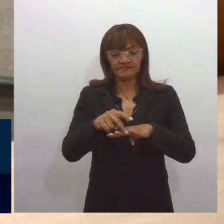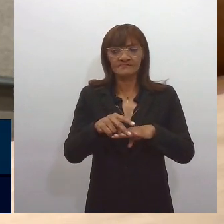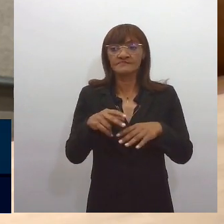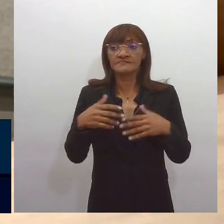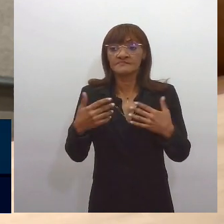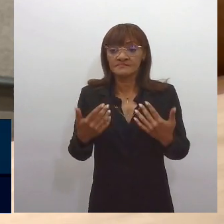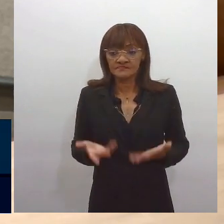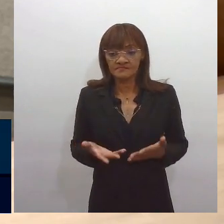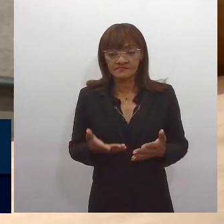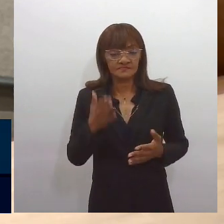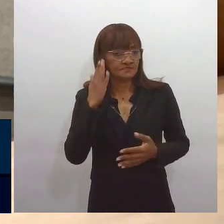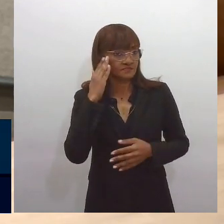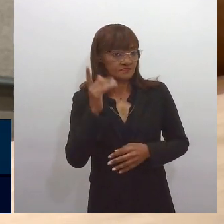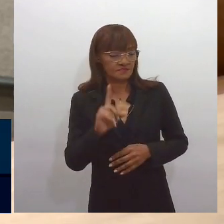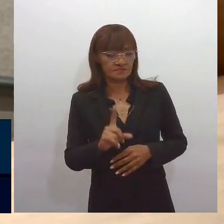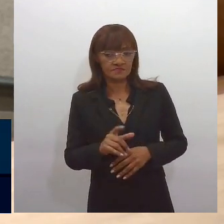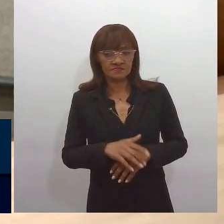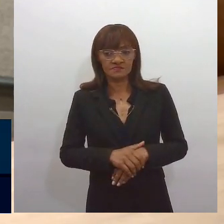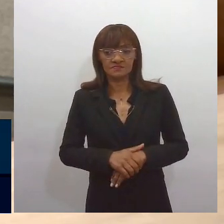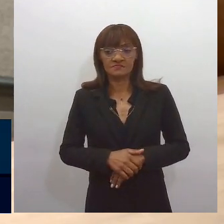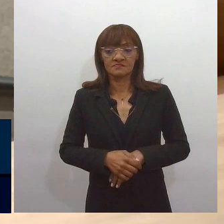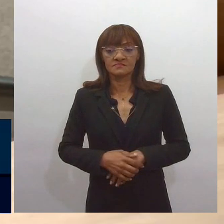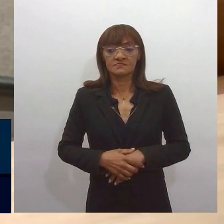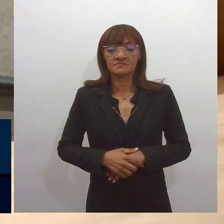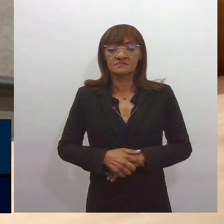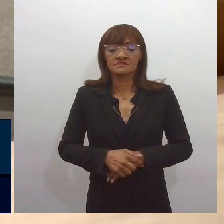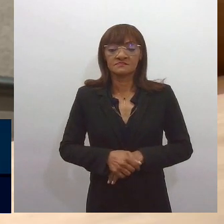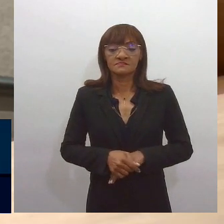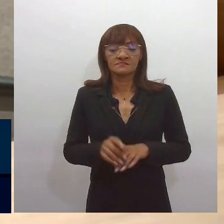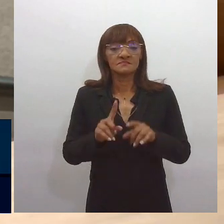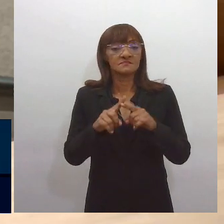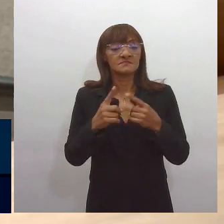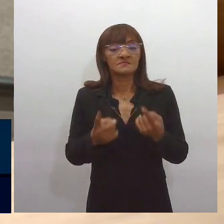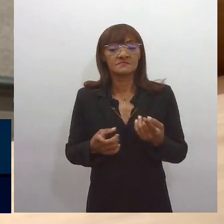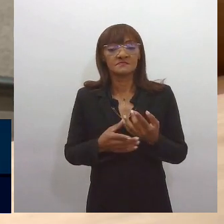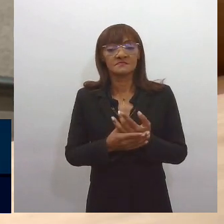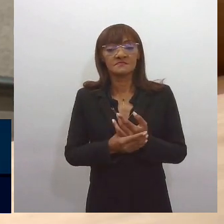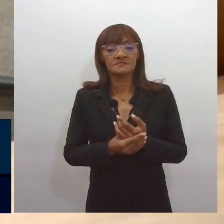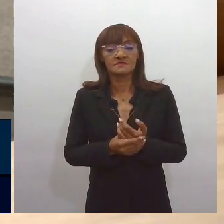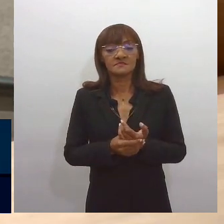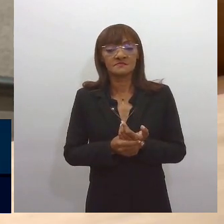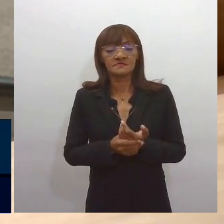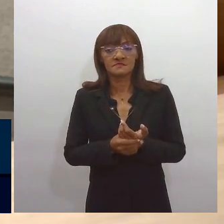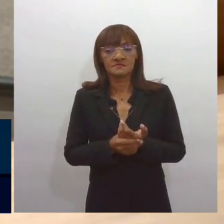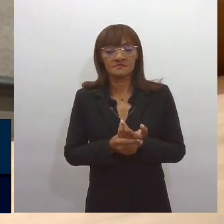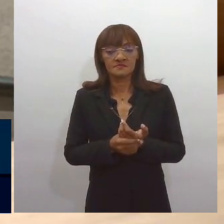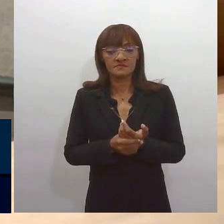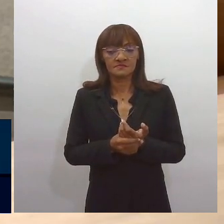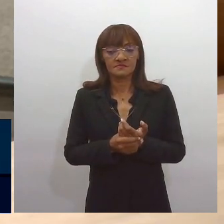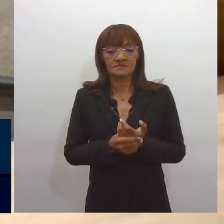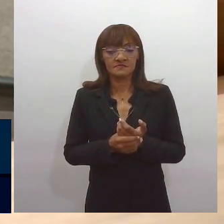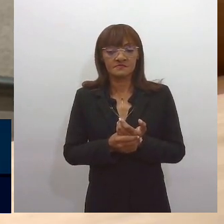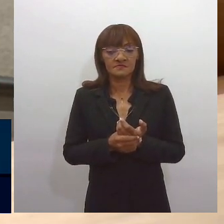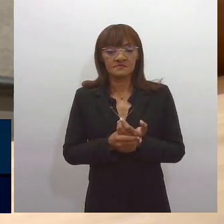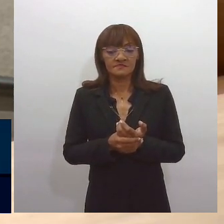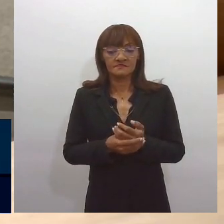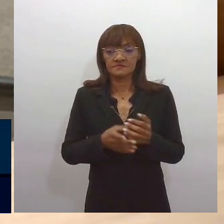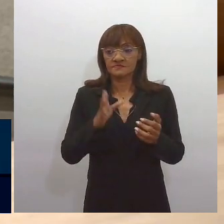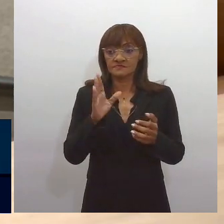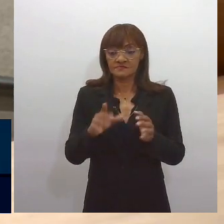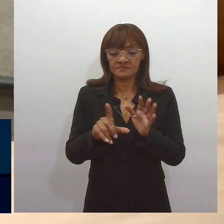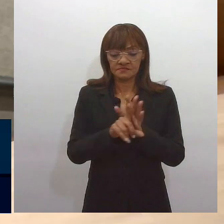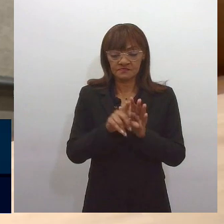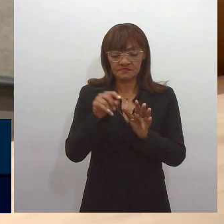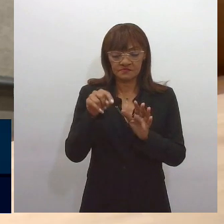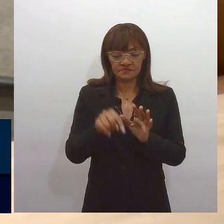Tecnicamente mas do cafuz ali aquele trecho do cafuz areia branca areia branca Rio das